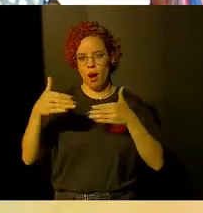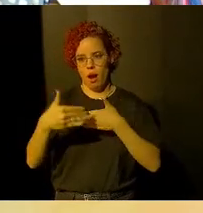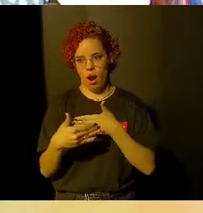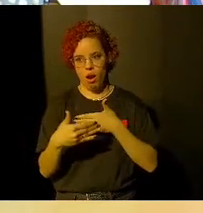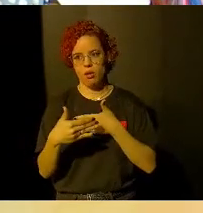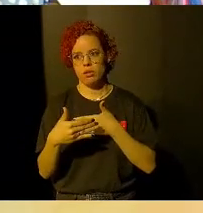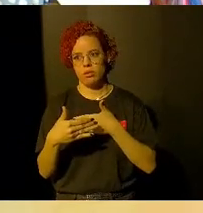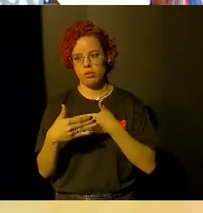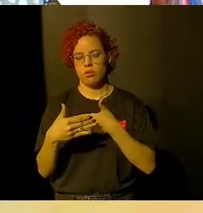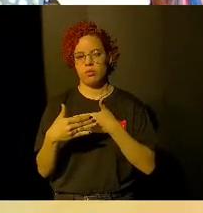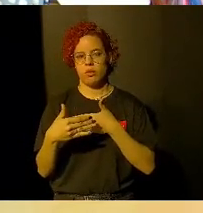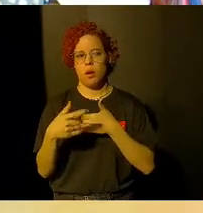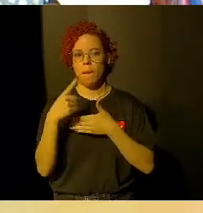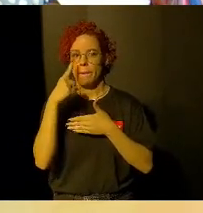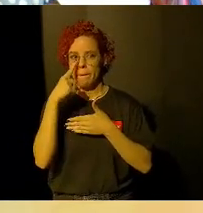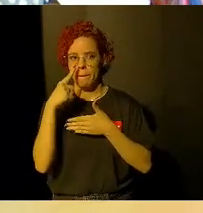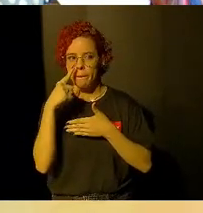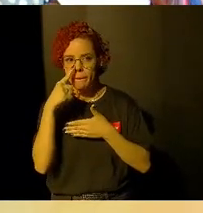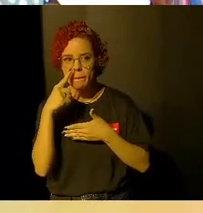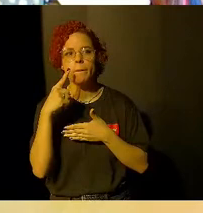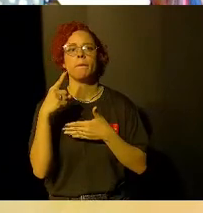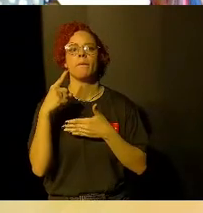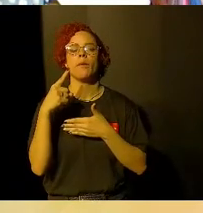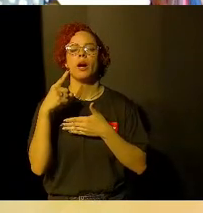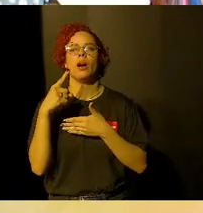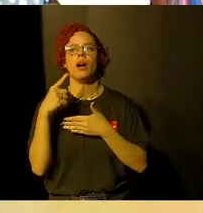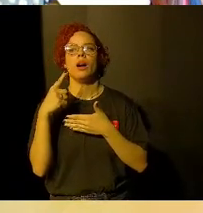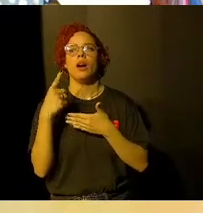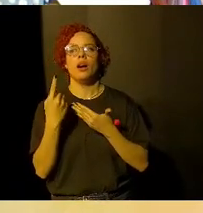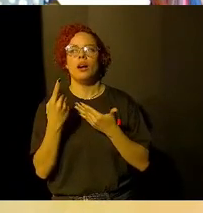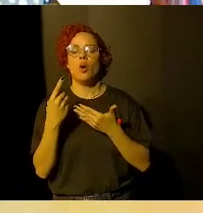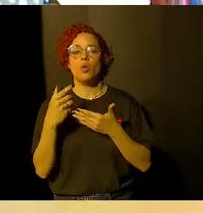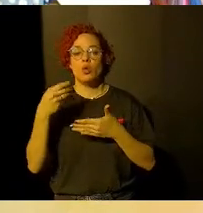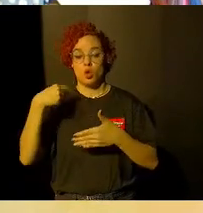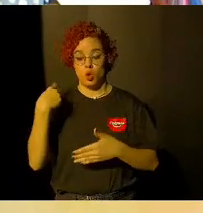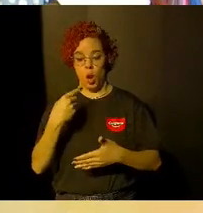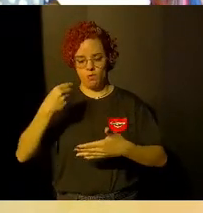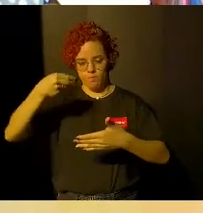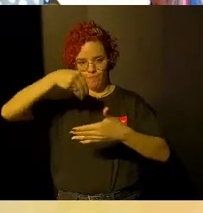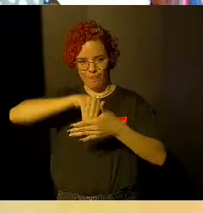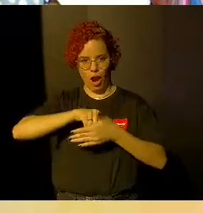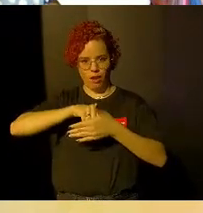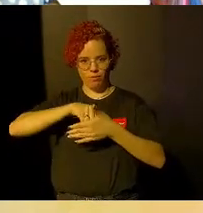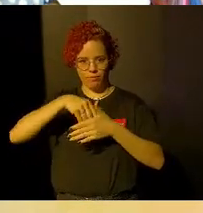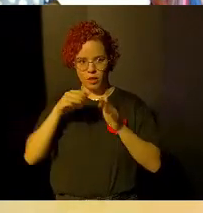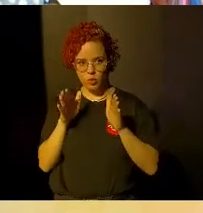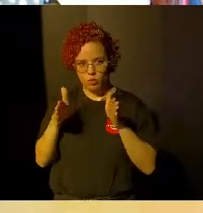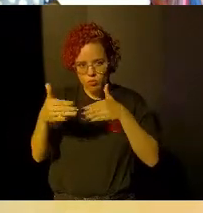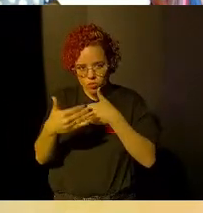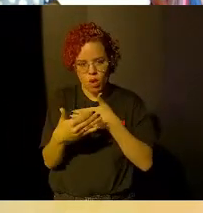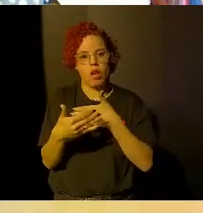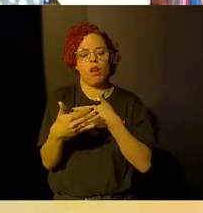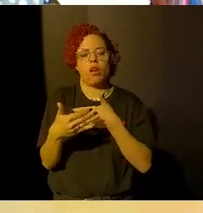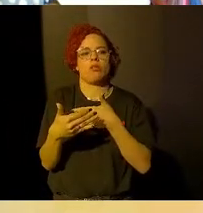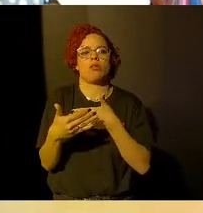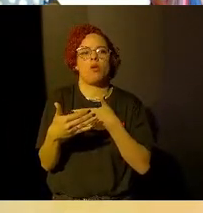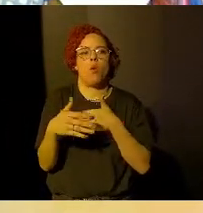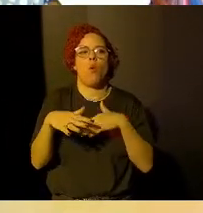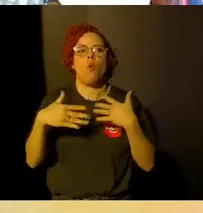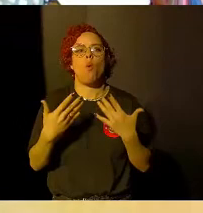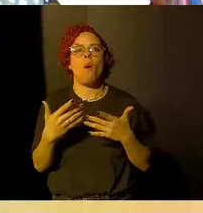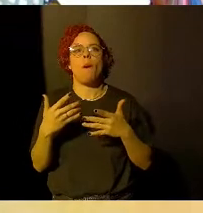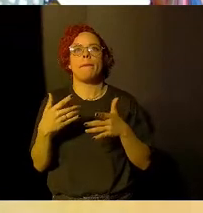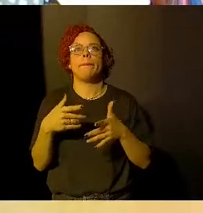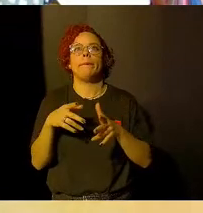próprios acolá temos a colocarmos nós próprios numa caixa não é qual é que é a definição de